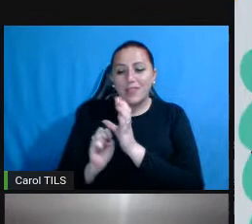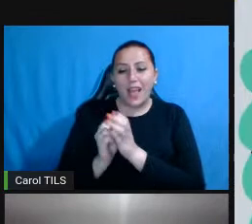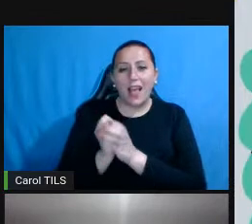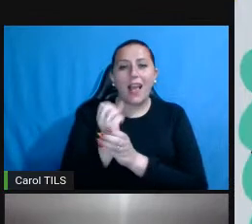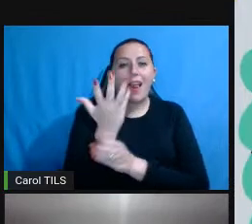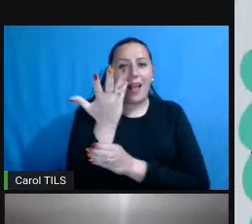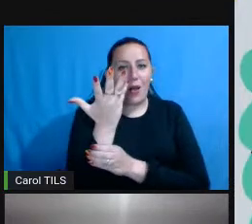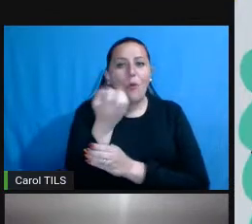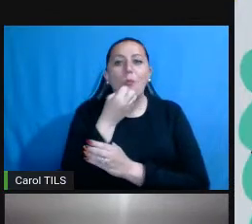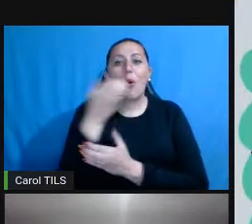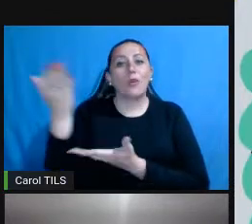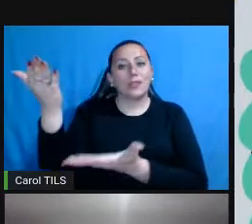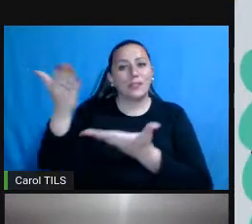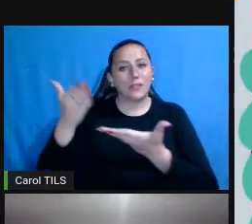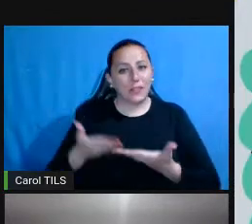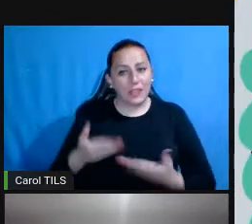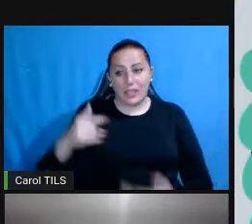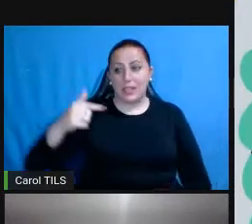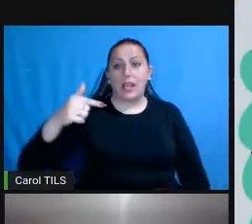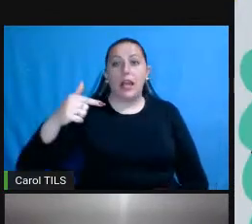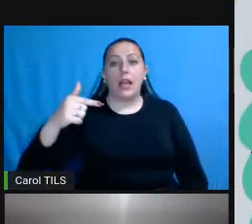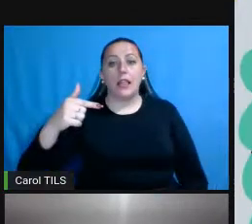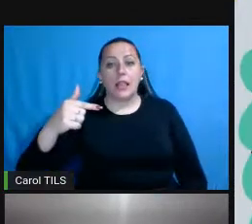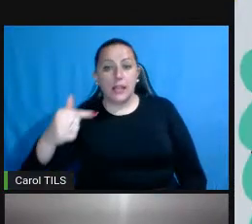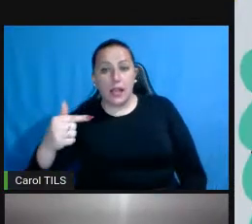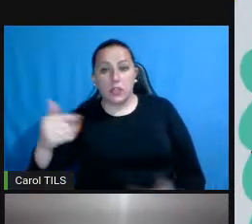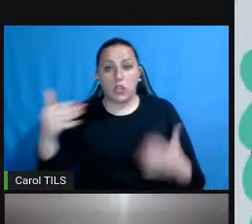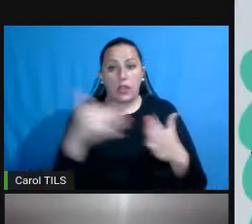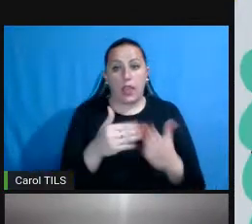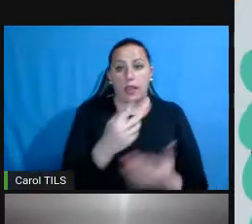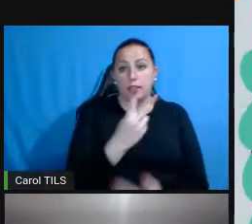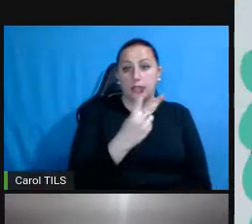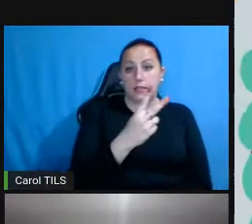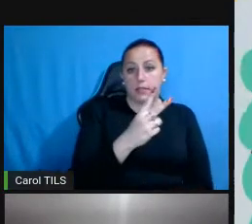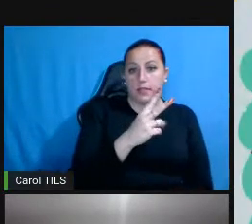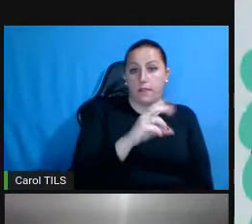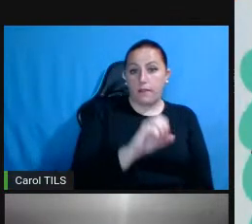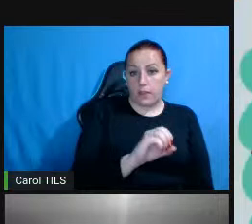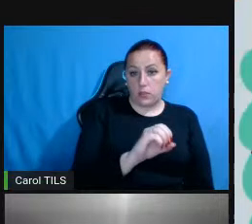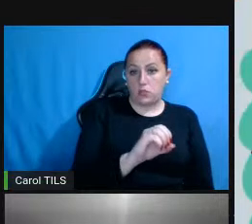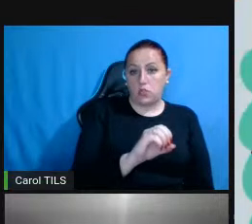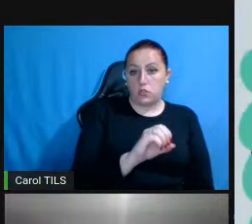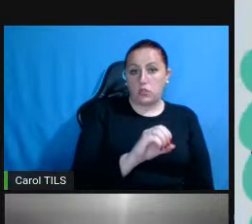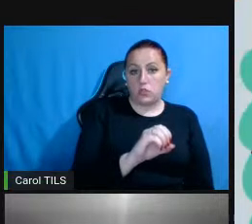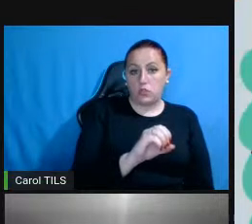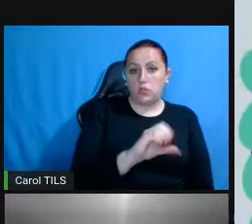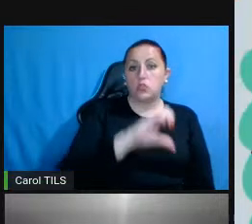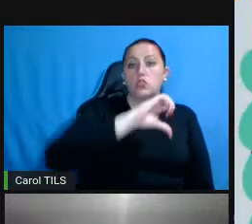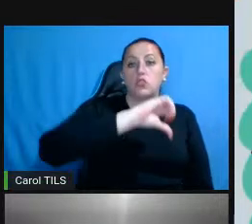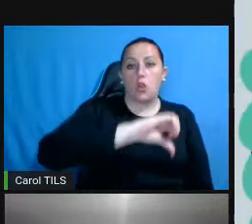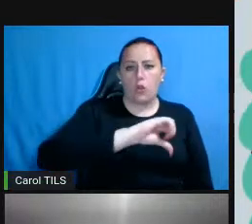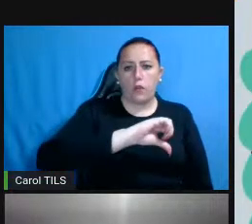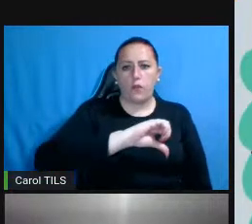das 19 às 21. Então, no, também no perfil oficial do